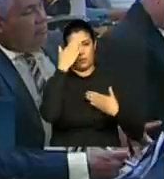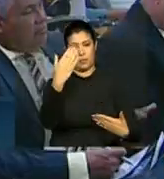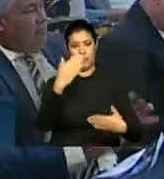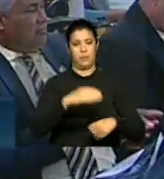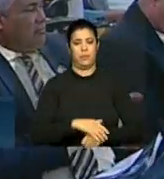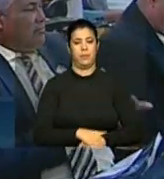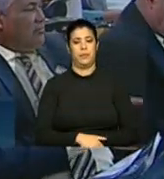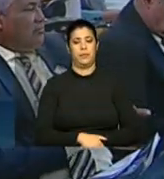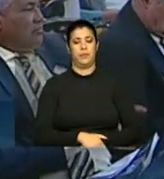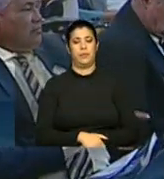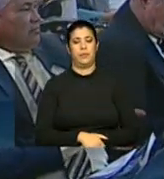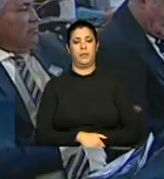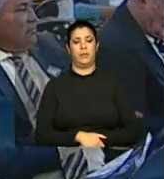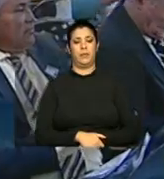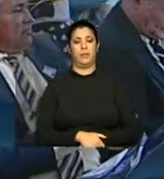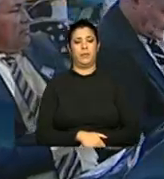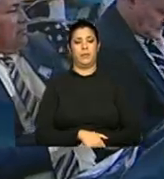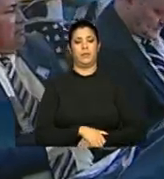obrigado,